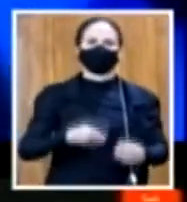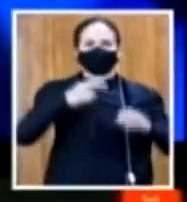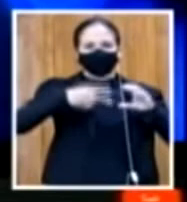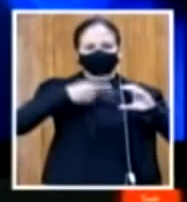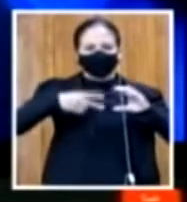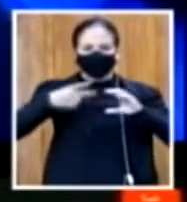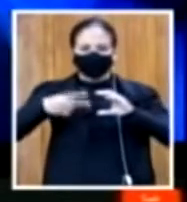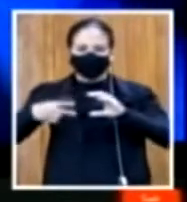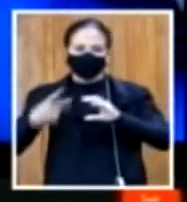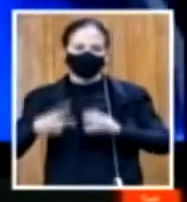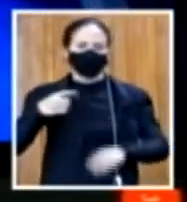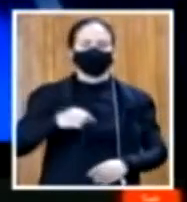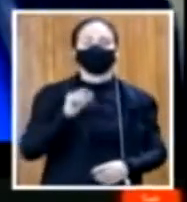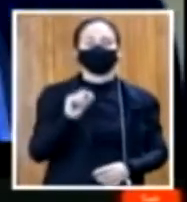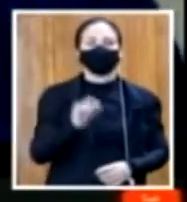ilustríssimo advogado,